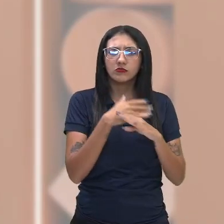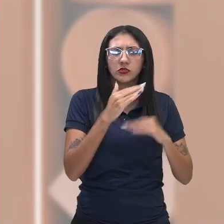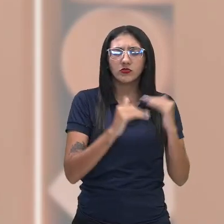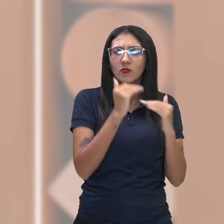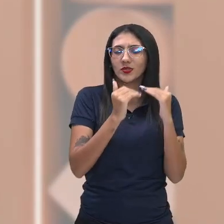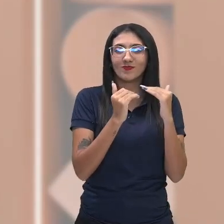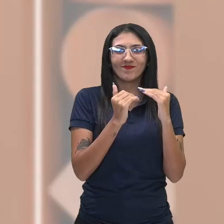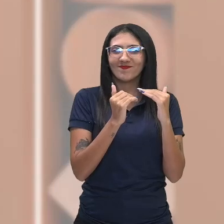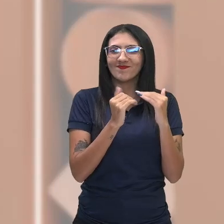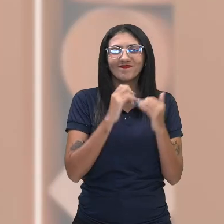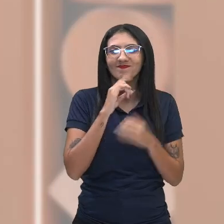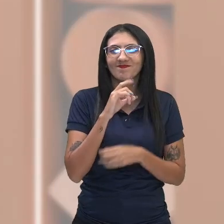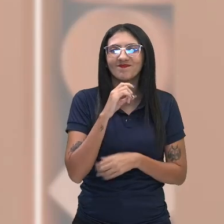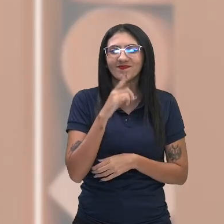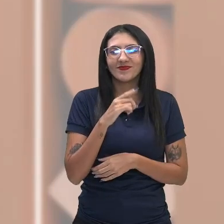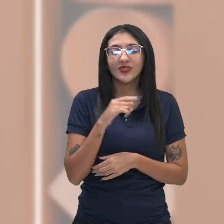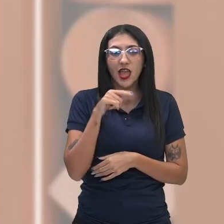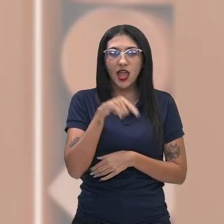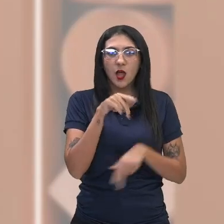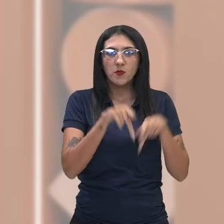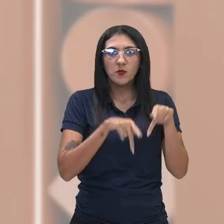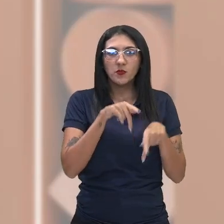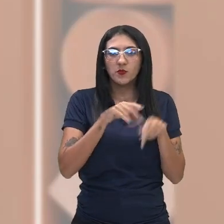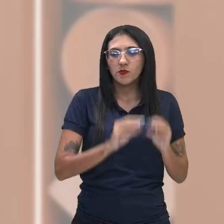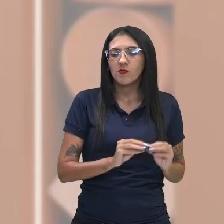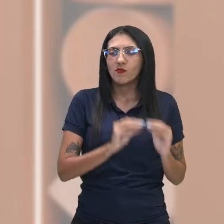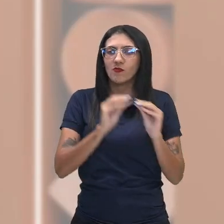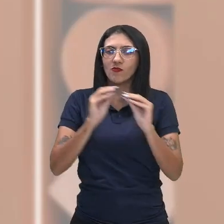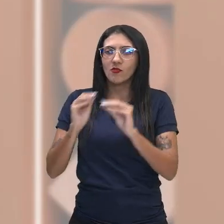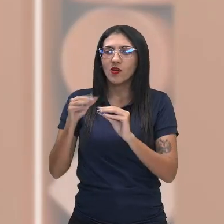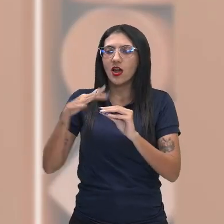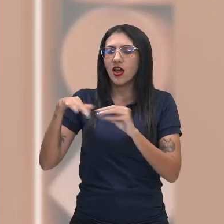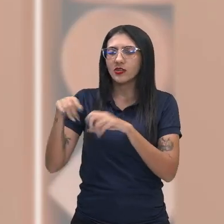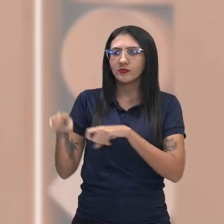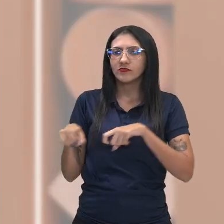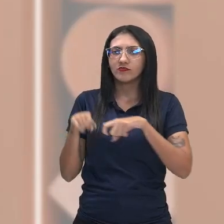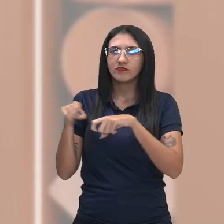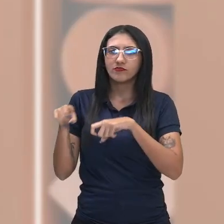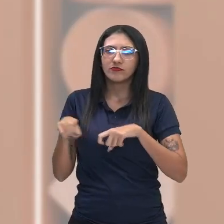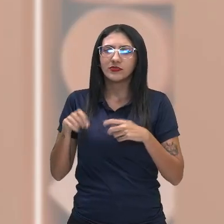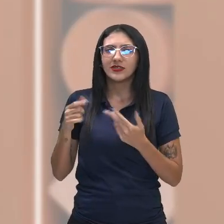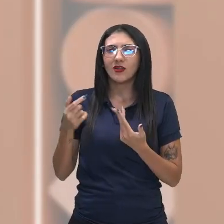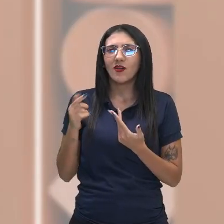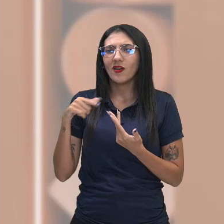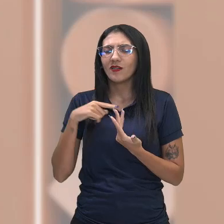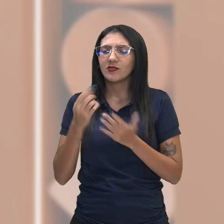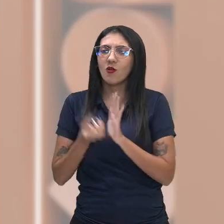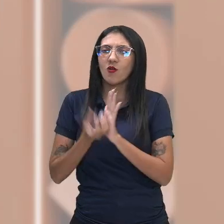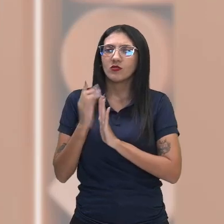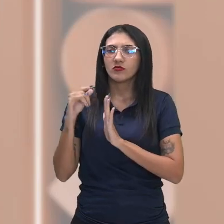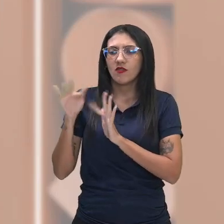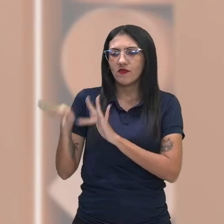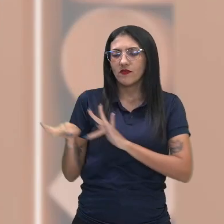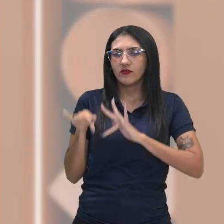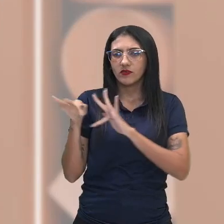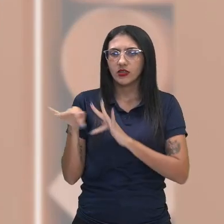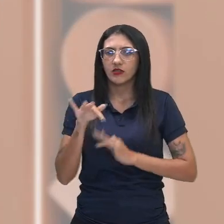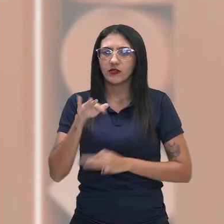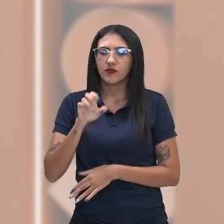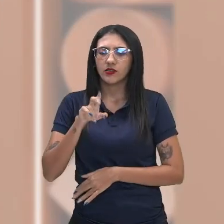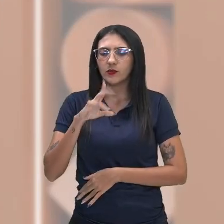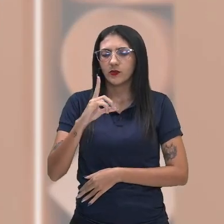migraram para o campo, dando origem àquele cenário todo da questão do feudalismo, onde as pessoas